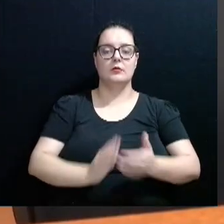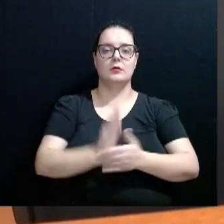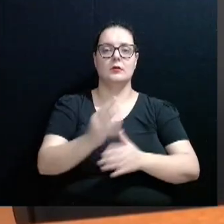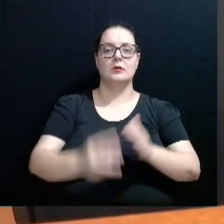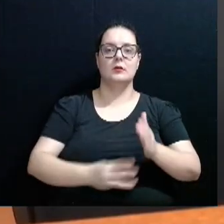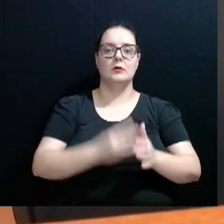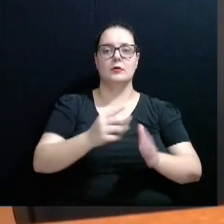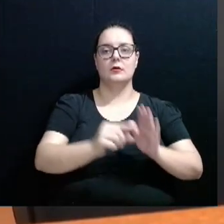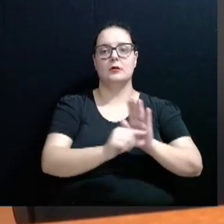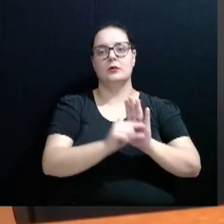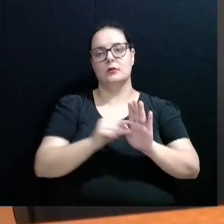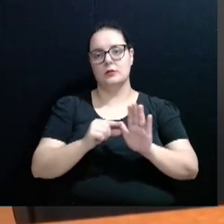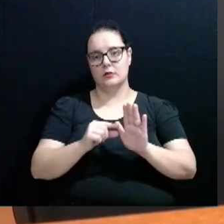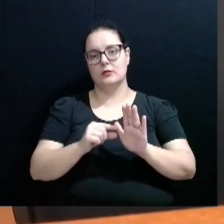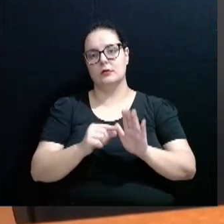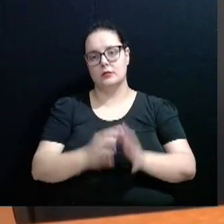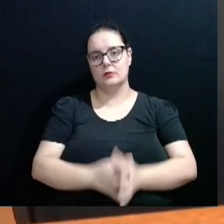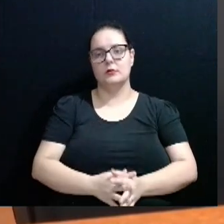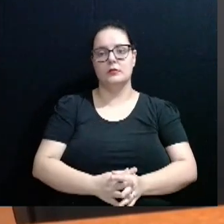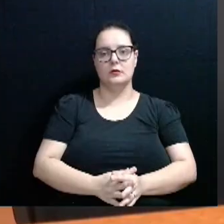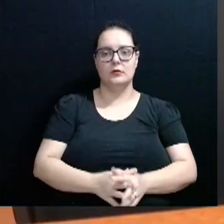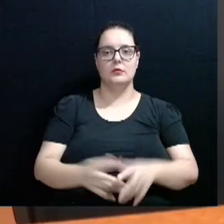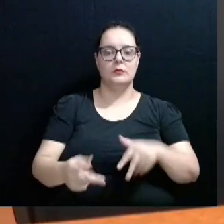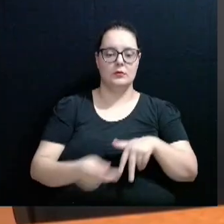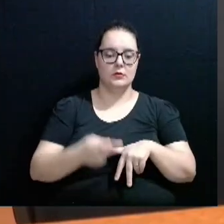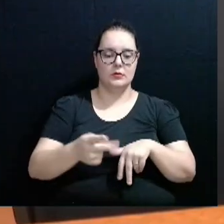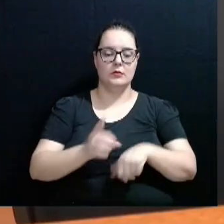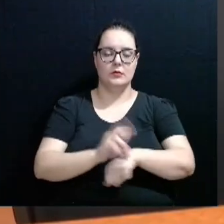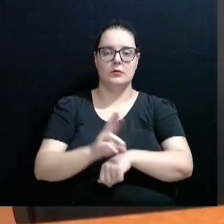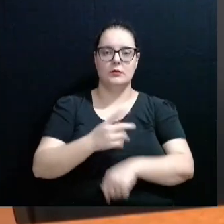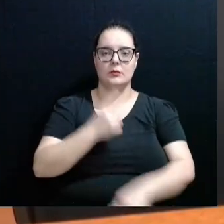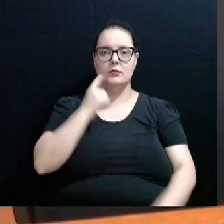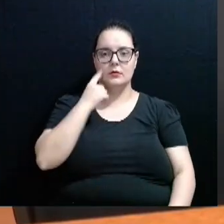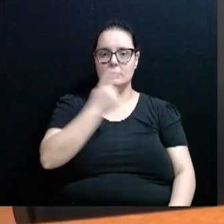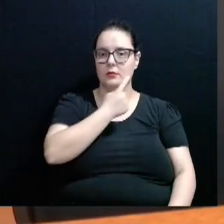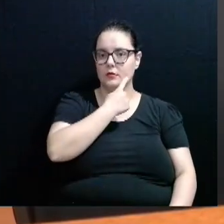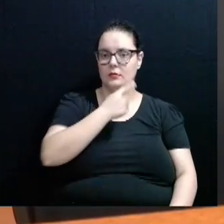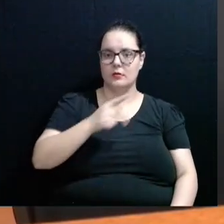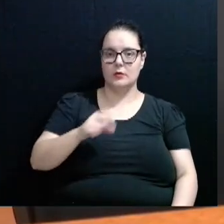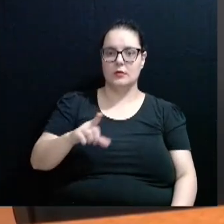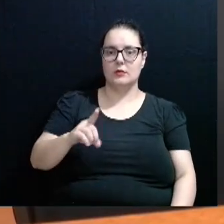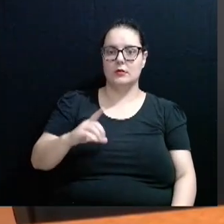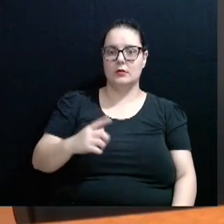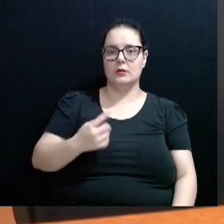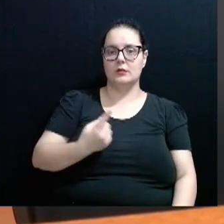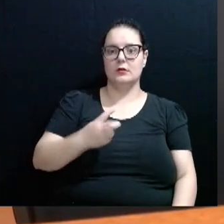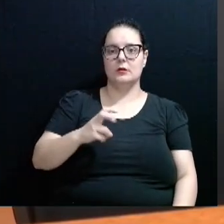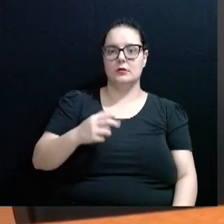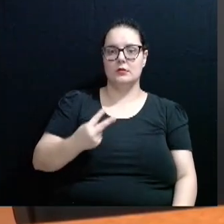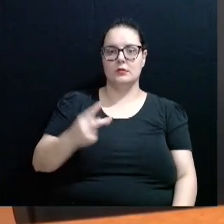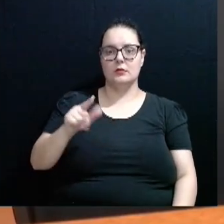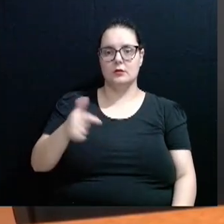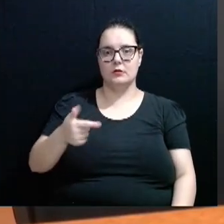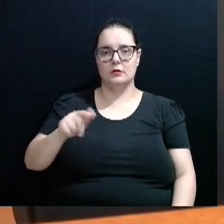parecer sugerido pelo senhor Dr. Ianco, do PDL 152 de 2025, do